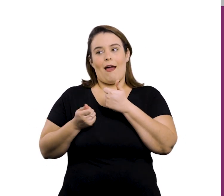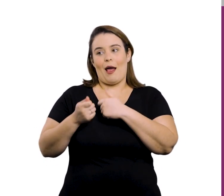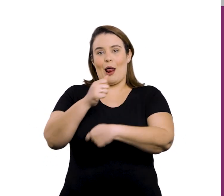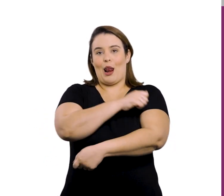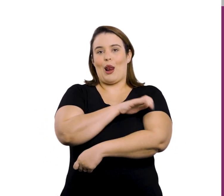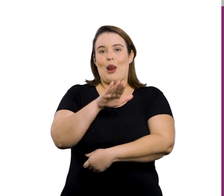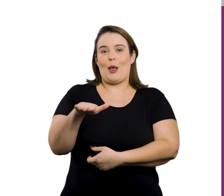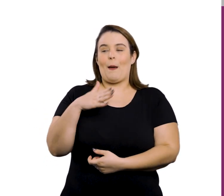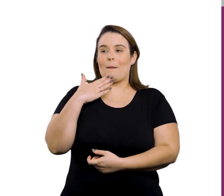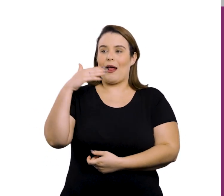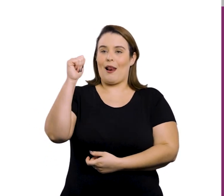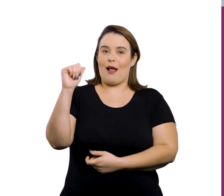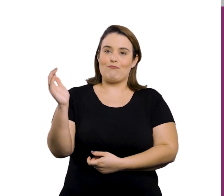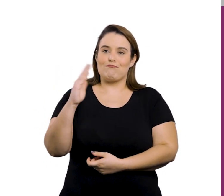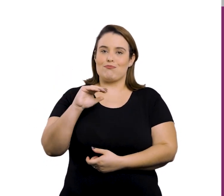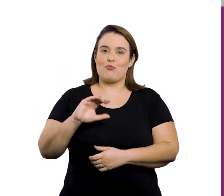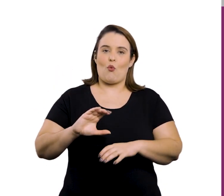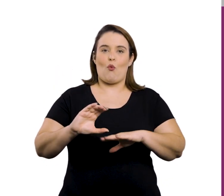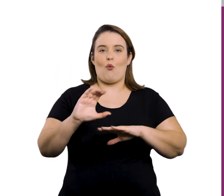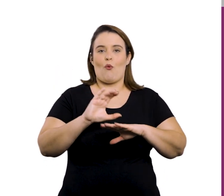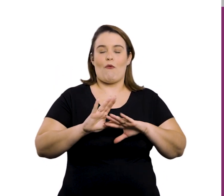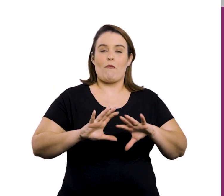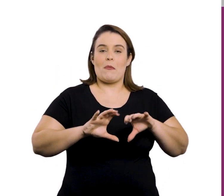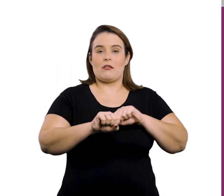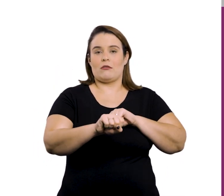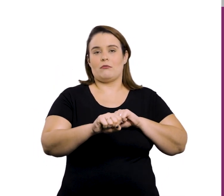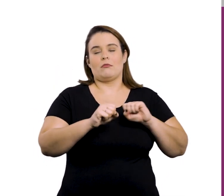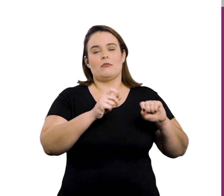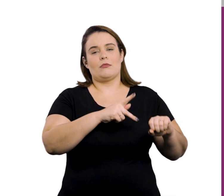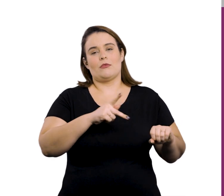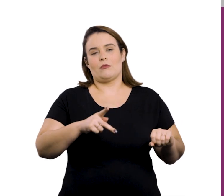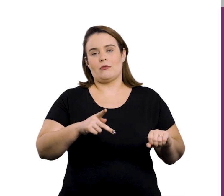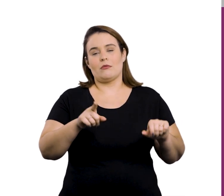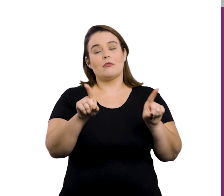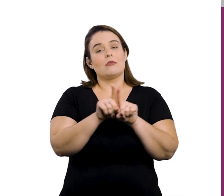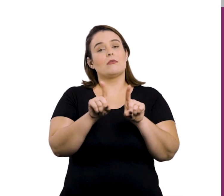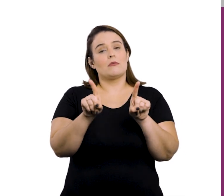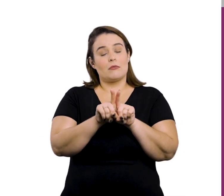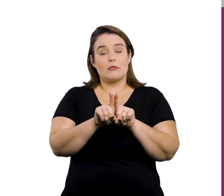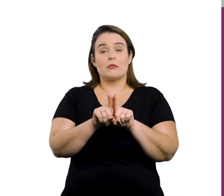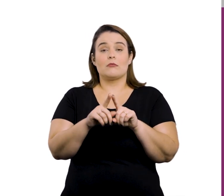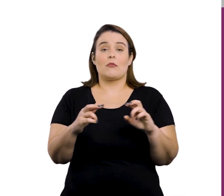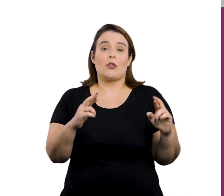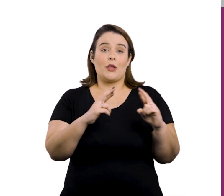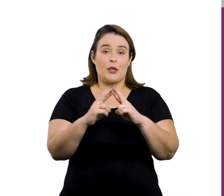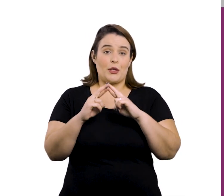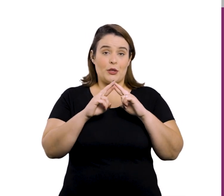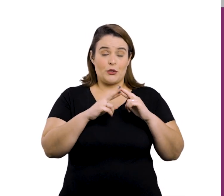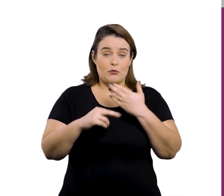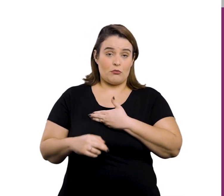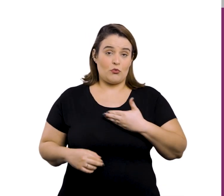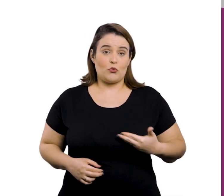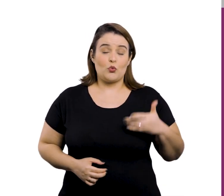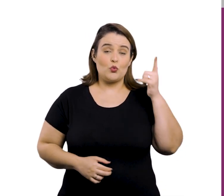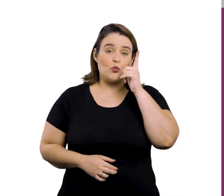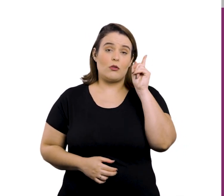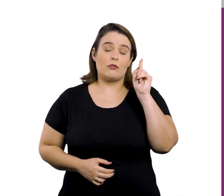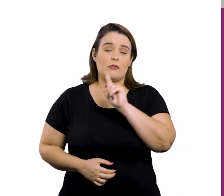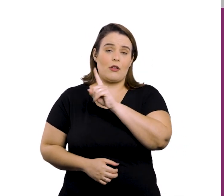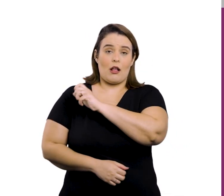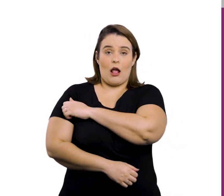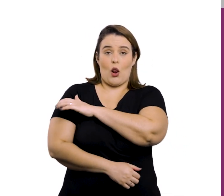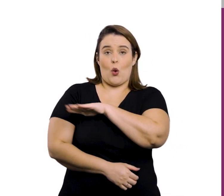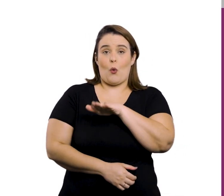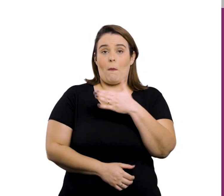Assim, a gente não consegue atrair os melhores alunos do ensino médio para os cursos de formação do professor. E também, a